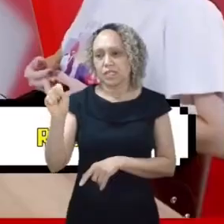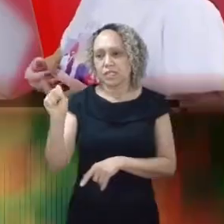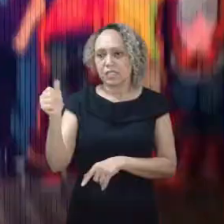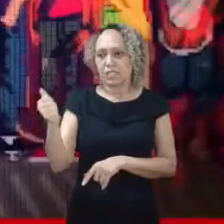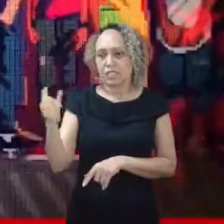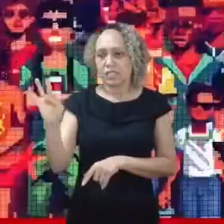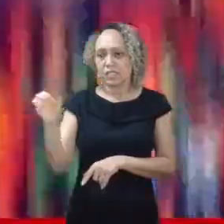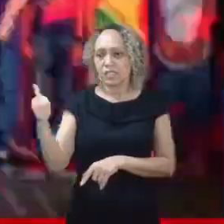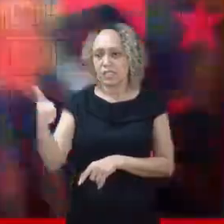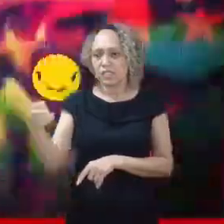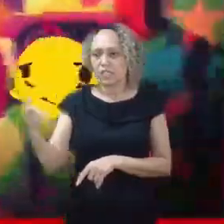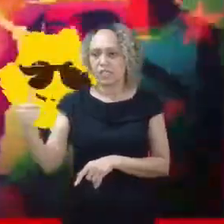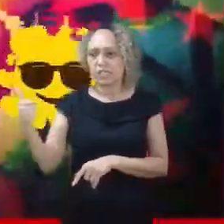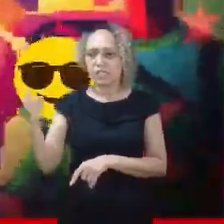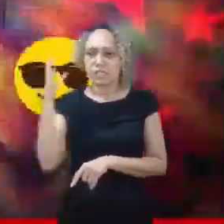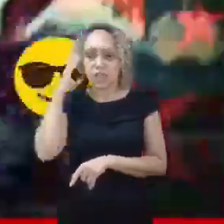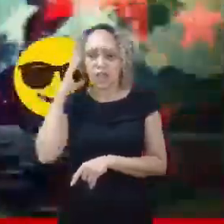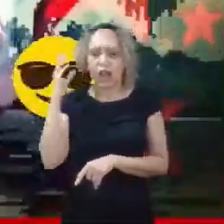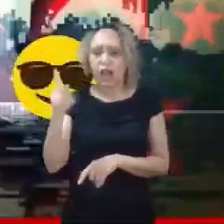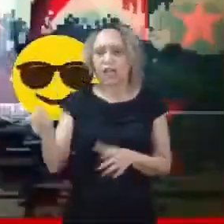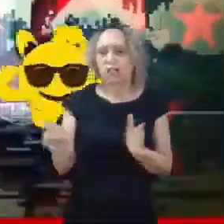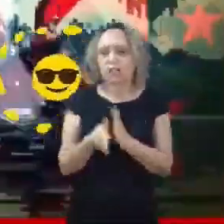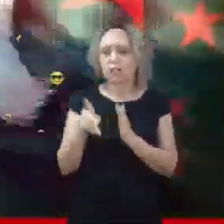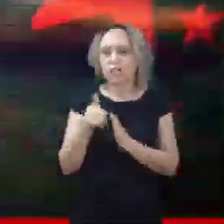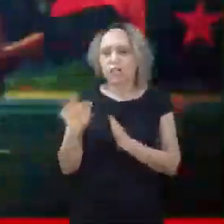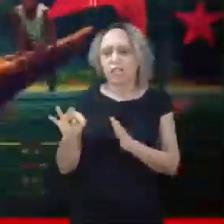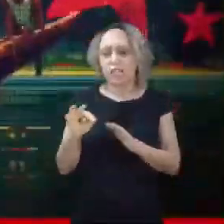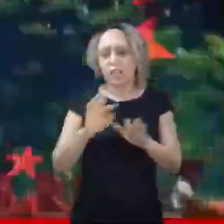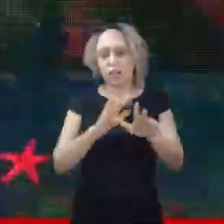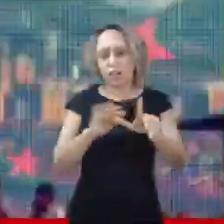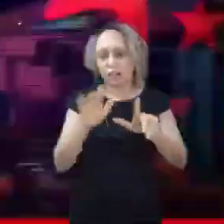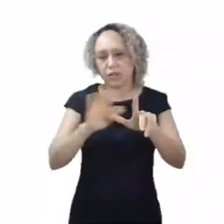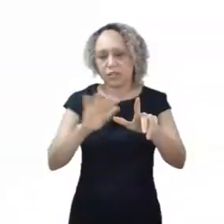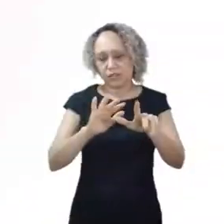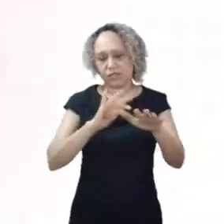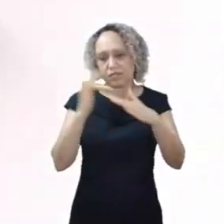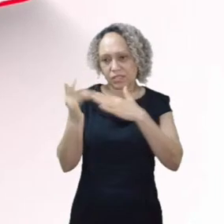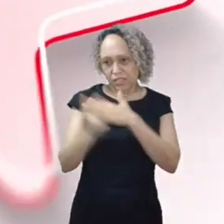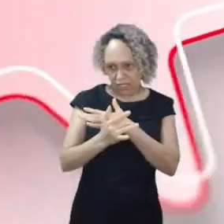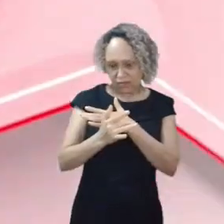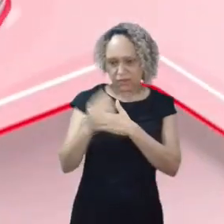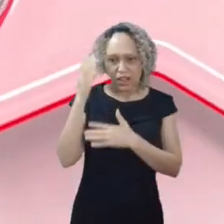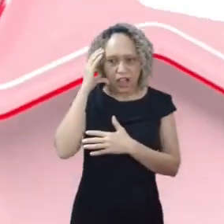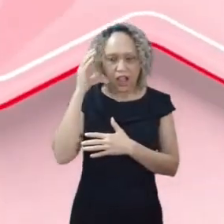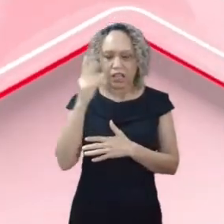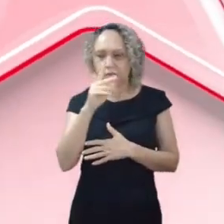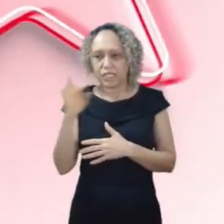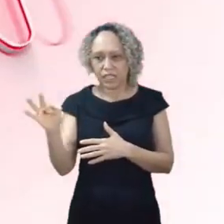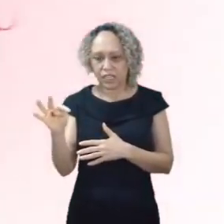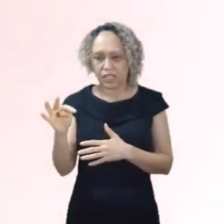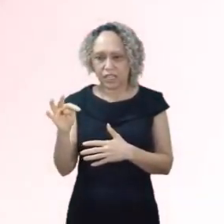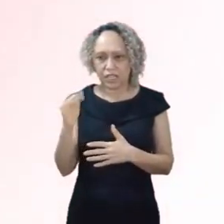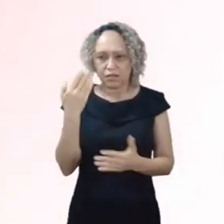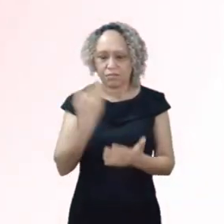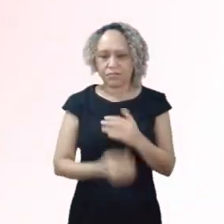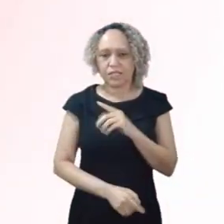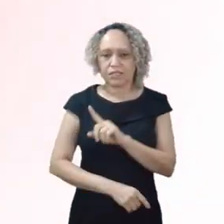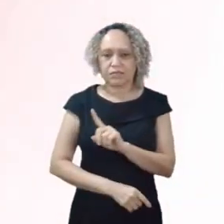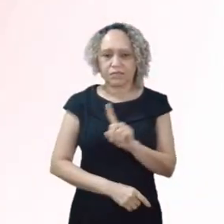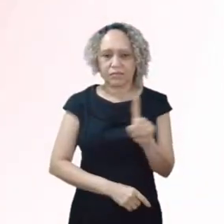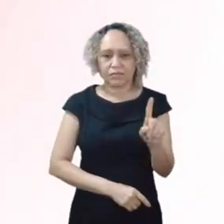Rádio PT ou nas plataformas de streaming da Rádio PT. Não dá pra perder, né?